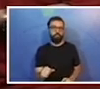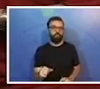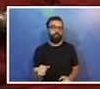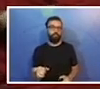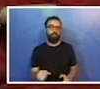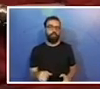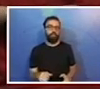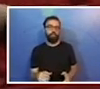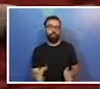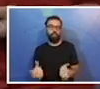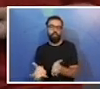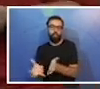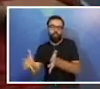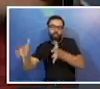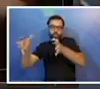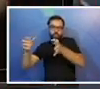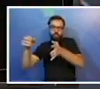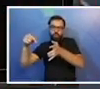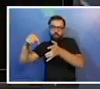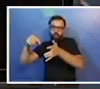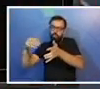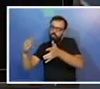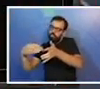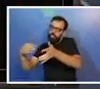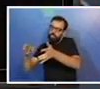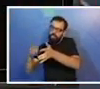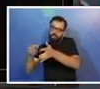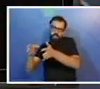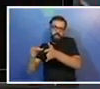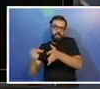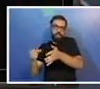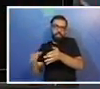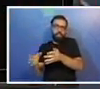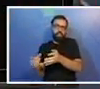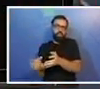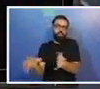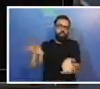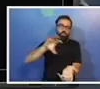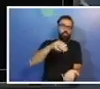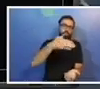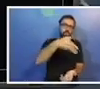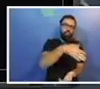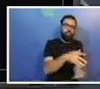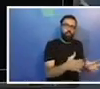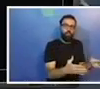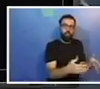peixes de aquário na natureza? Lembra do exemplo do mico-estrela?